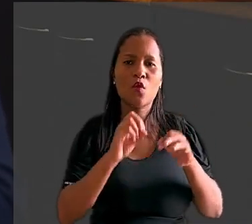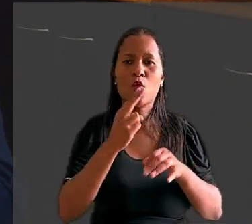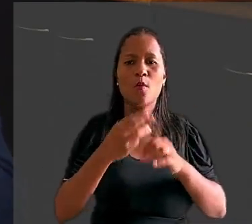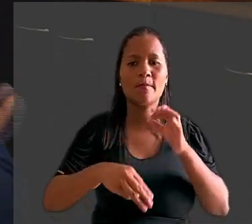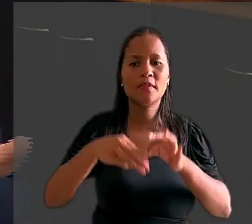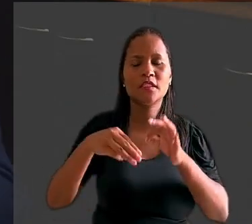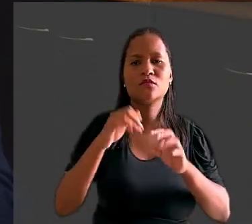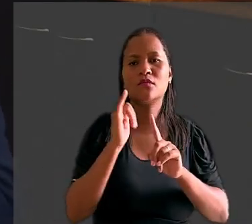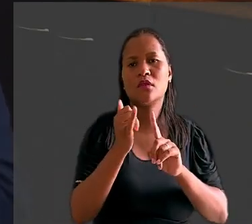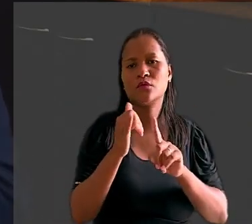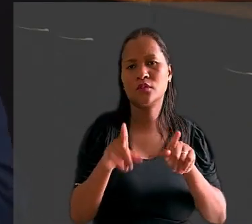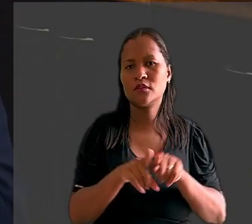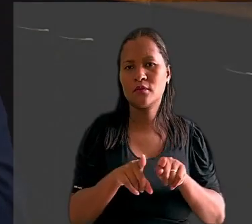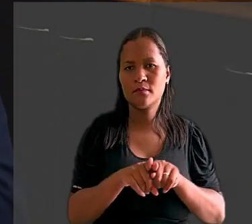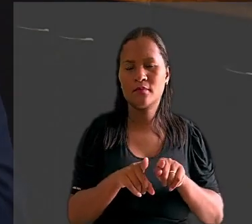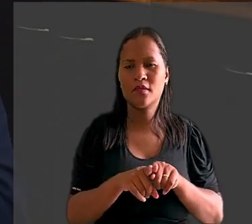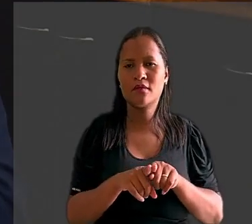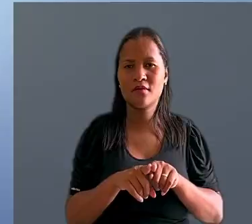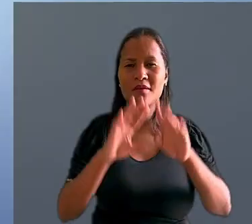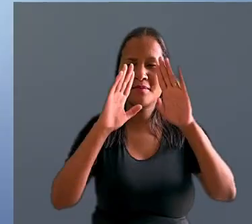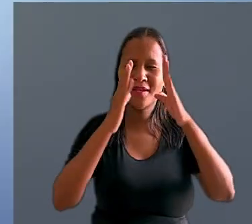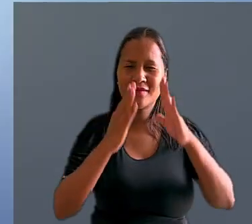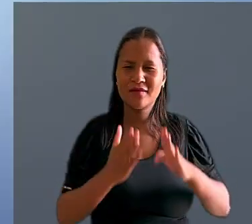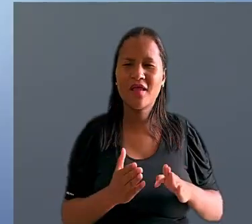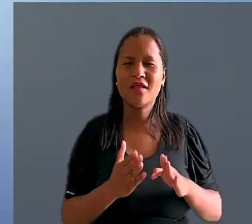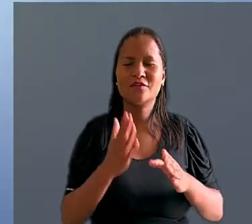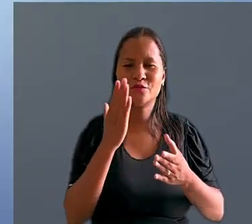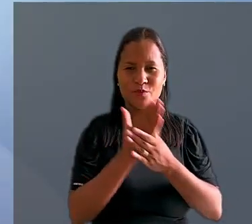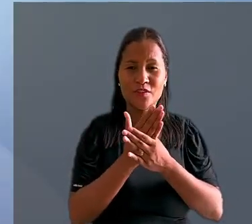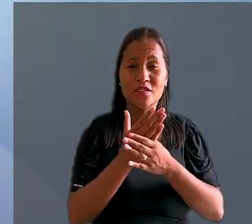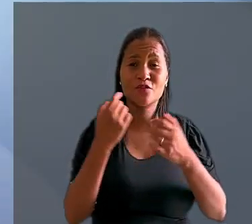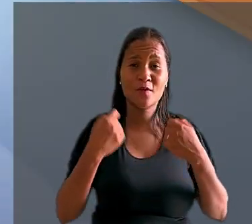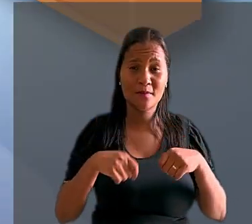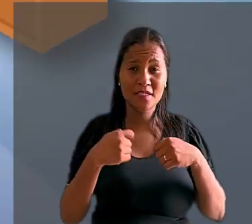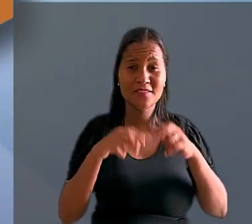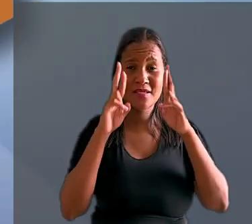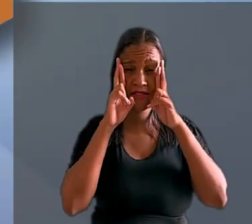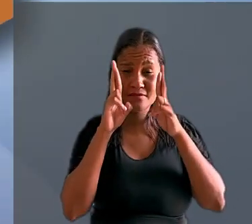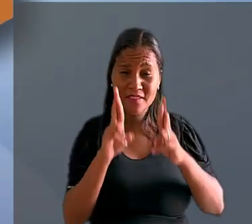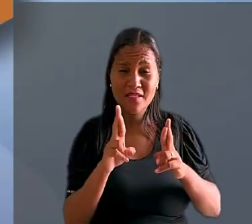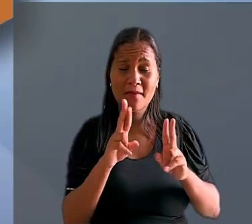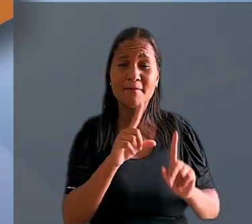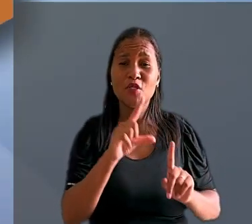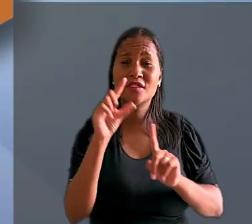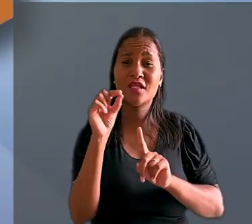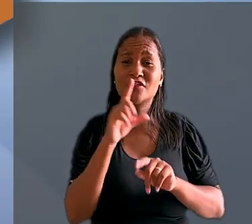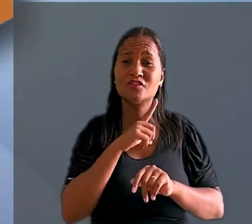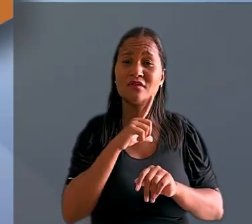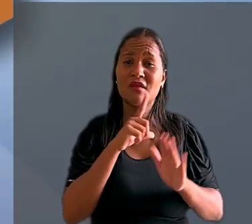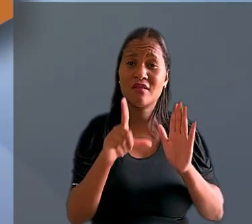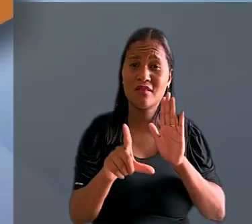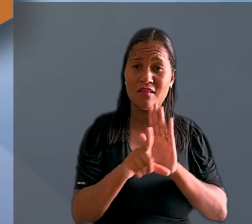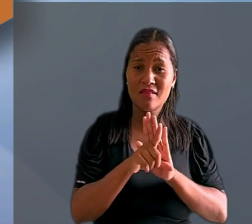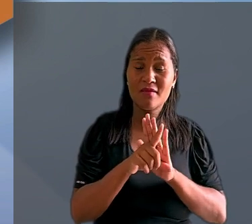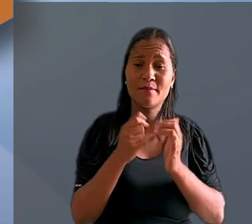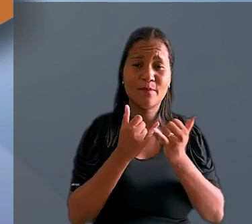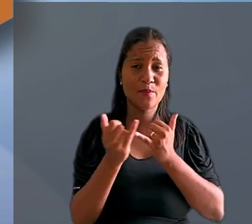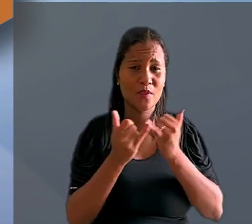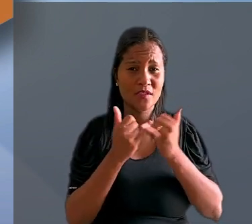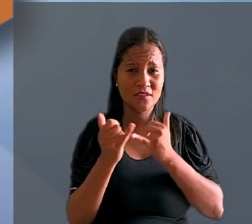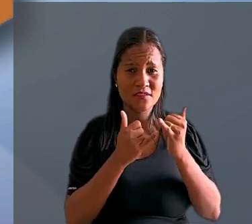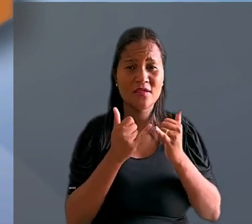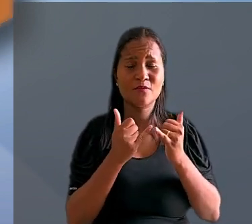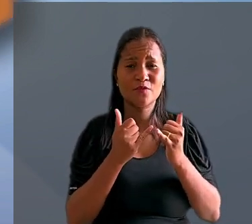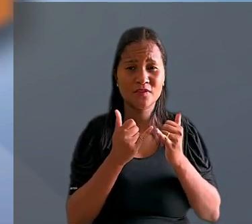questão ou do ministro relator também. Para a análise dos processos, no entanto, é preciso respeitar as prioridades previstas em